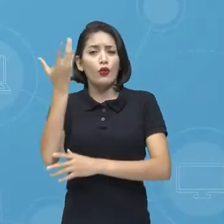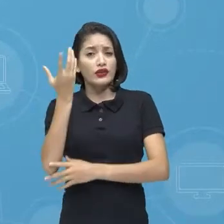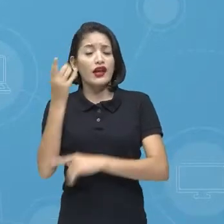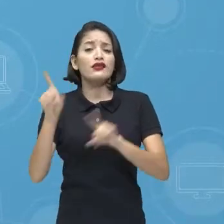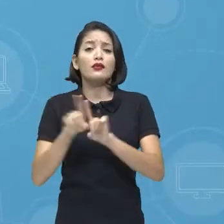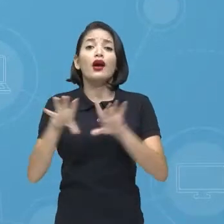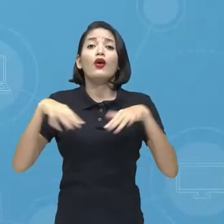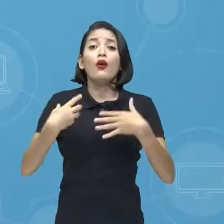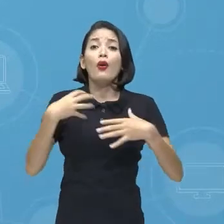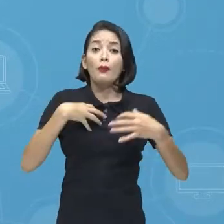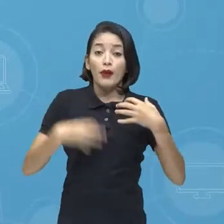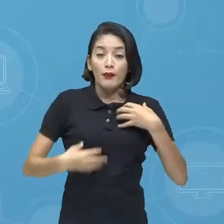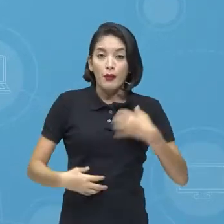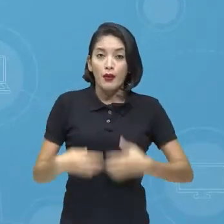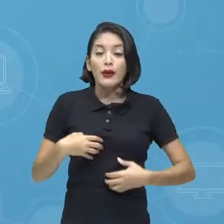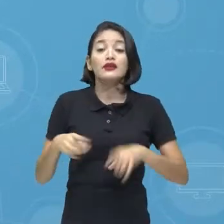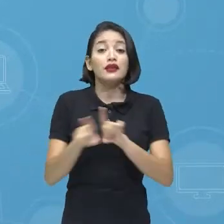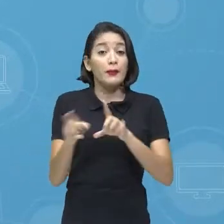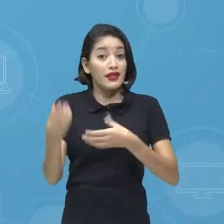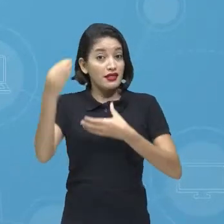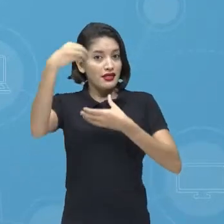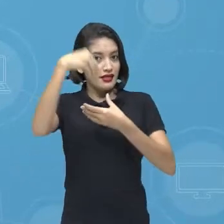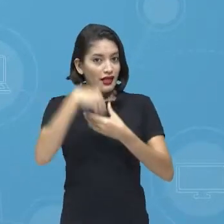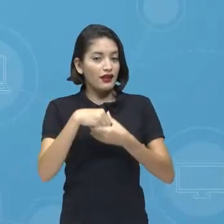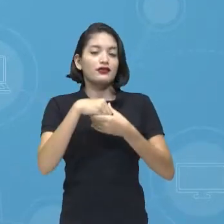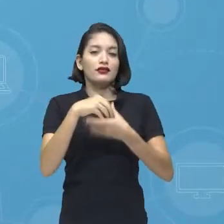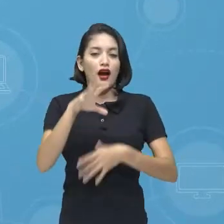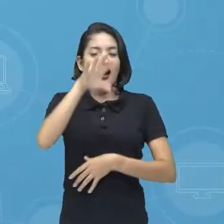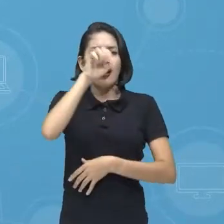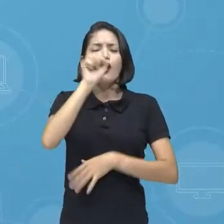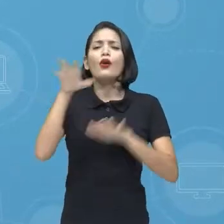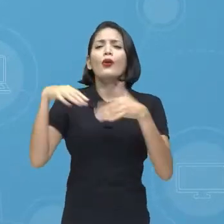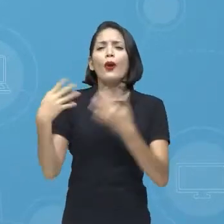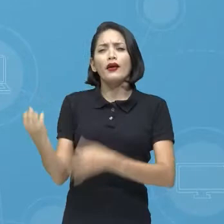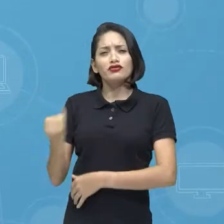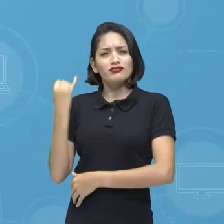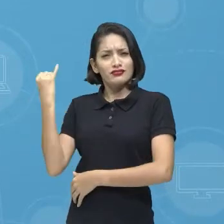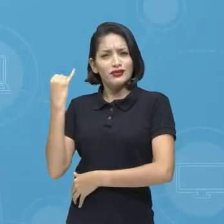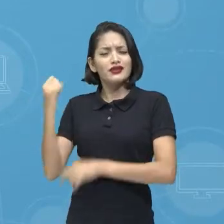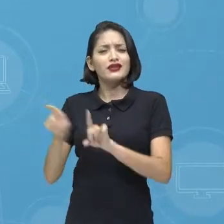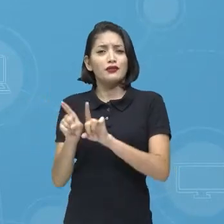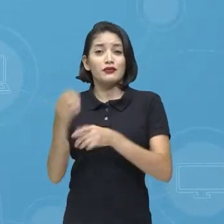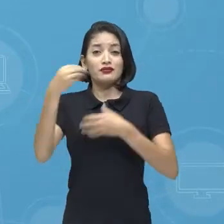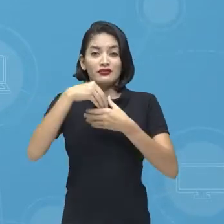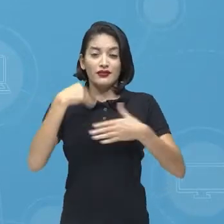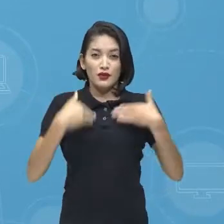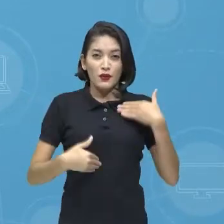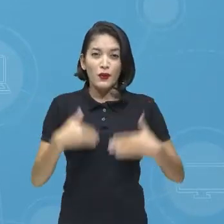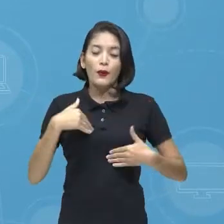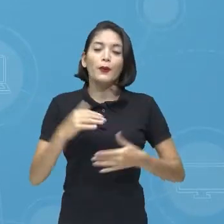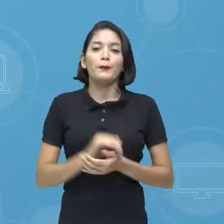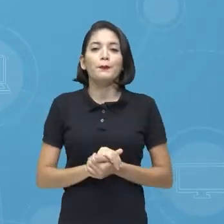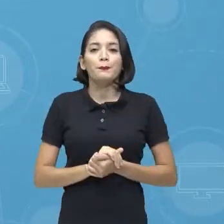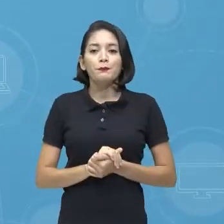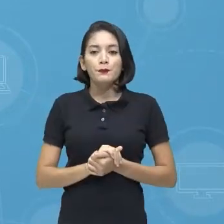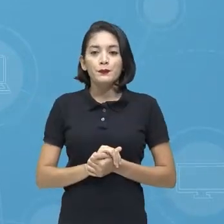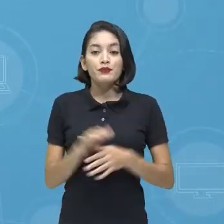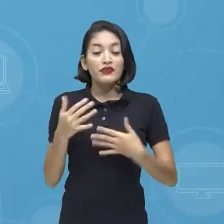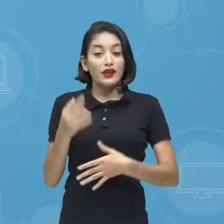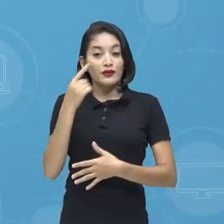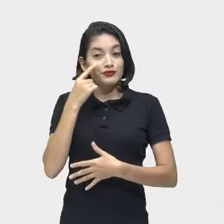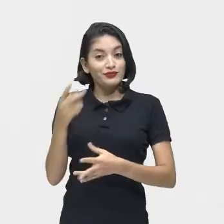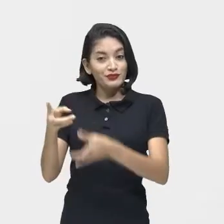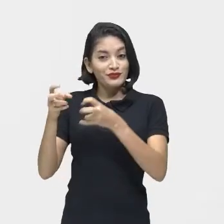os órgãos que fazem parte do sistema respiratório, qual a importância dele para o nosso organismo, né? Então a gente vai observar aí na